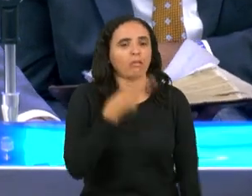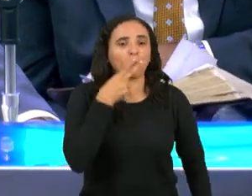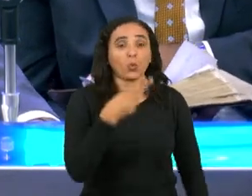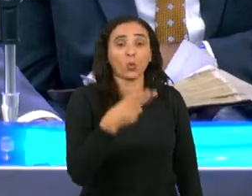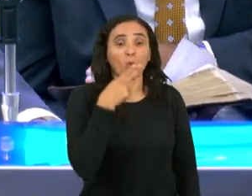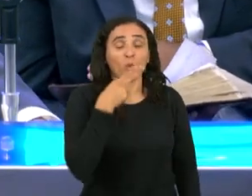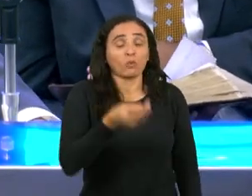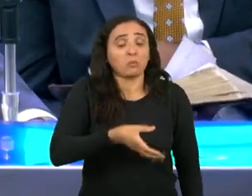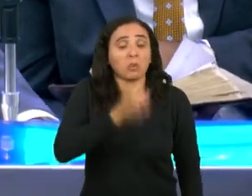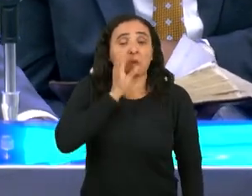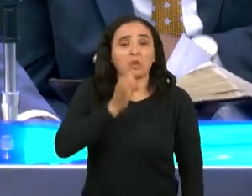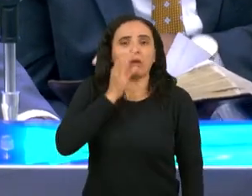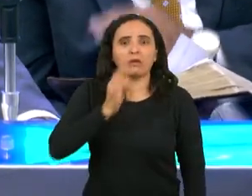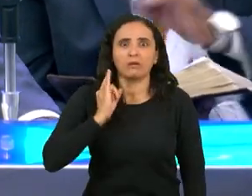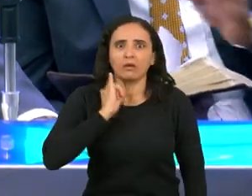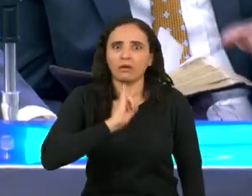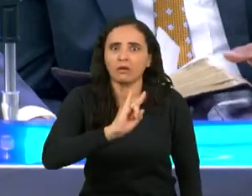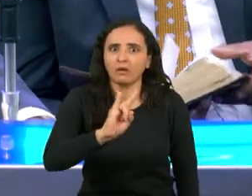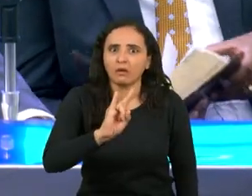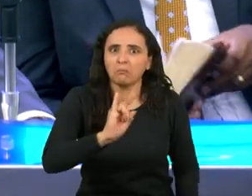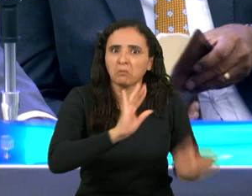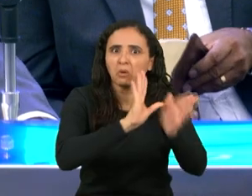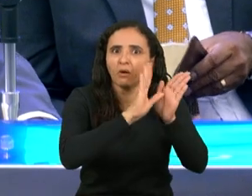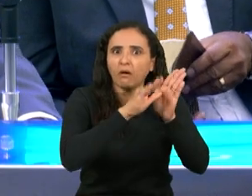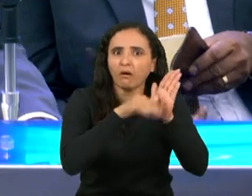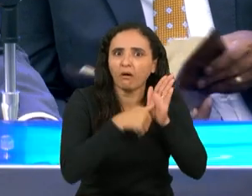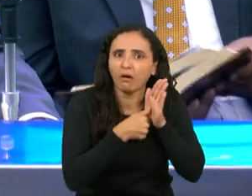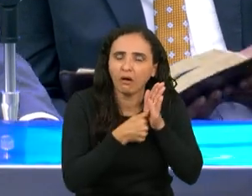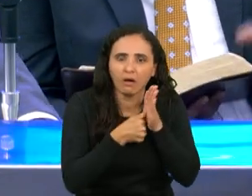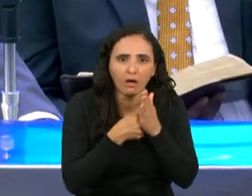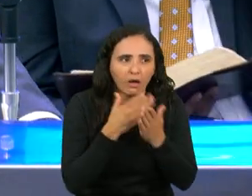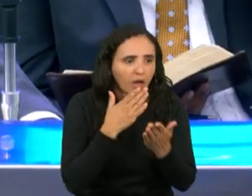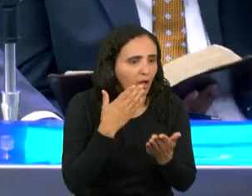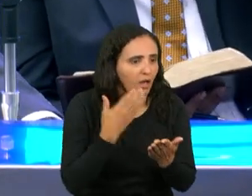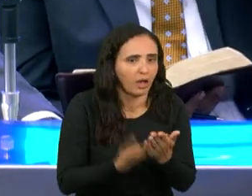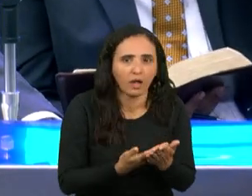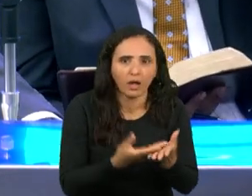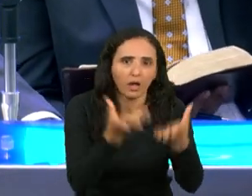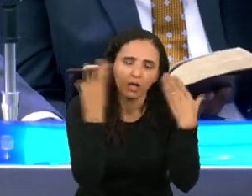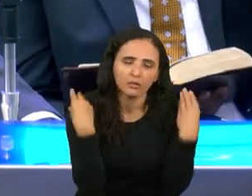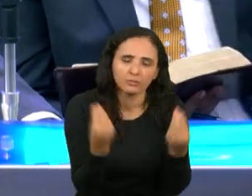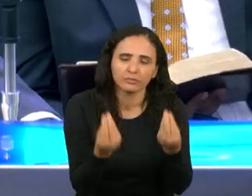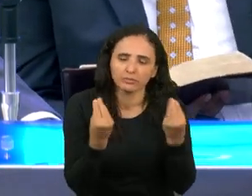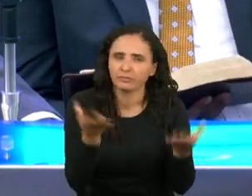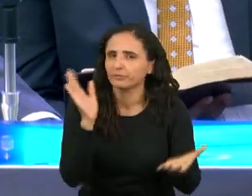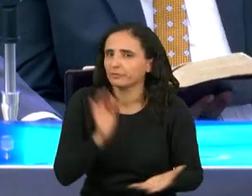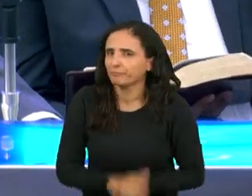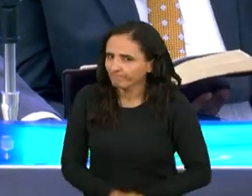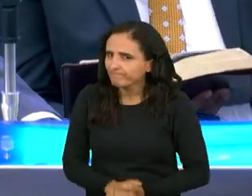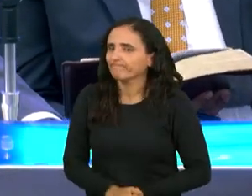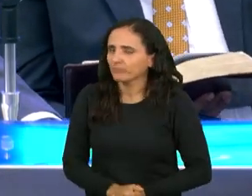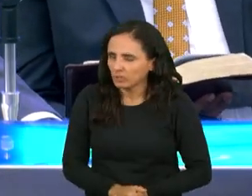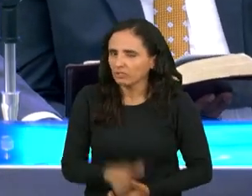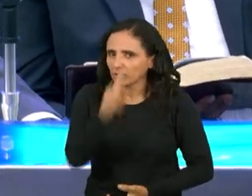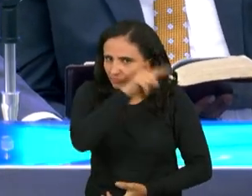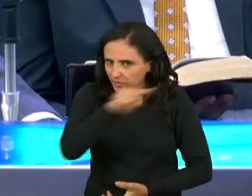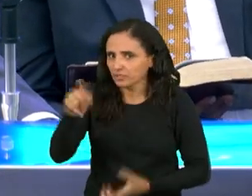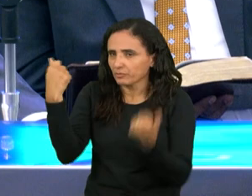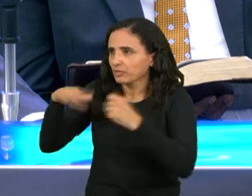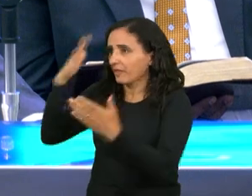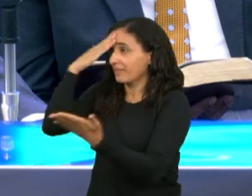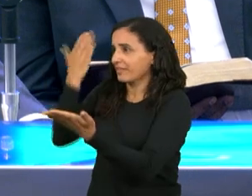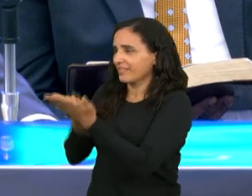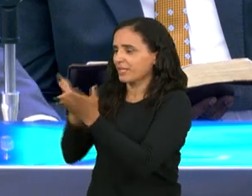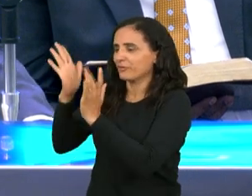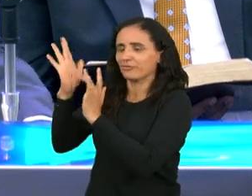pode adulterar pode roubar mas o Jesus que o crente deve crer é aquele que